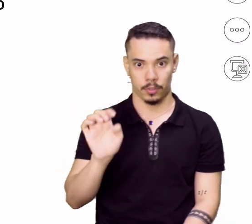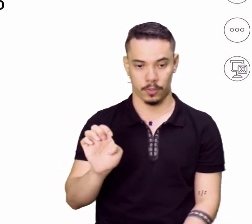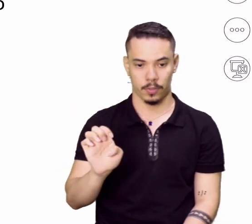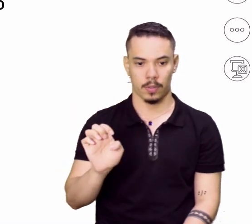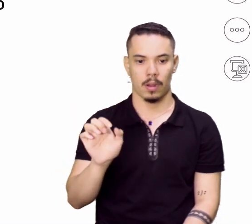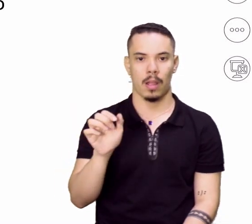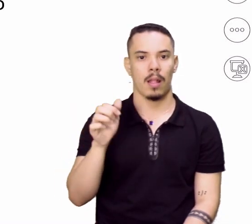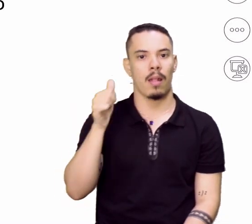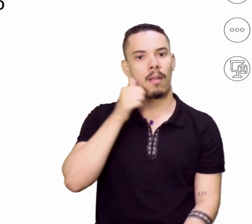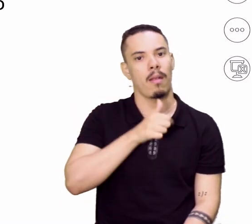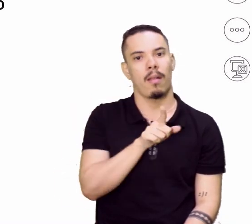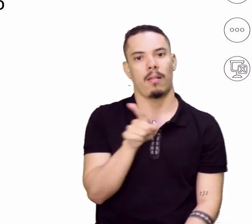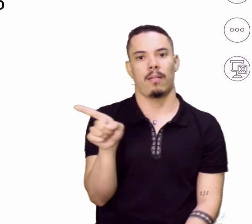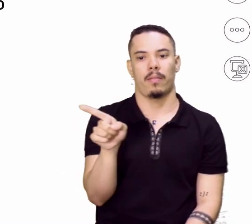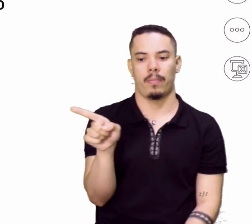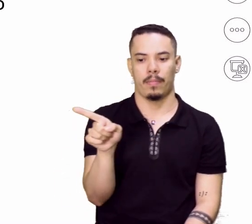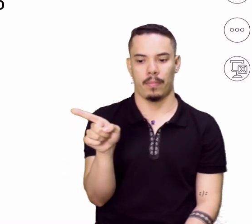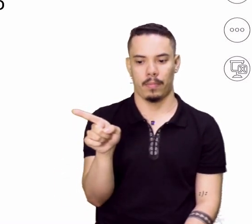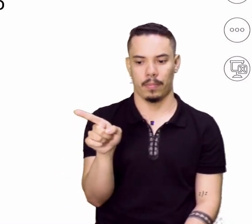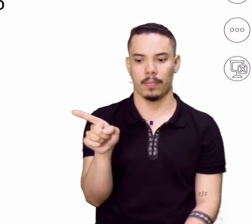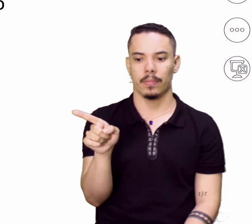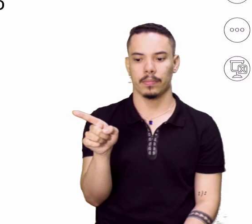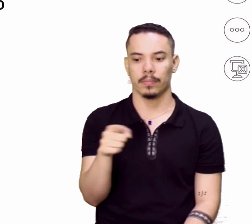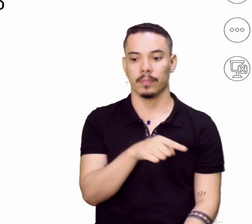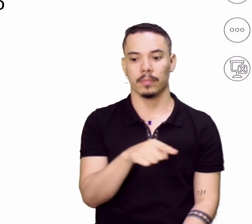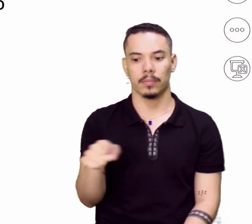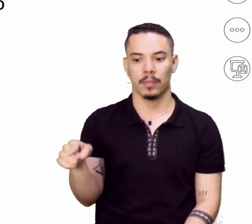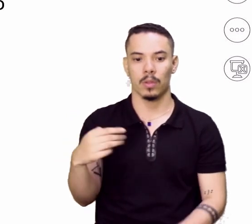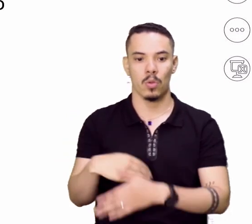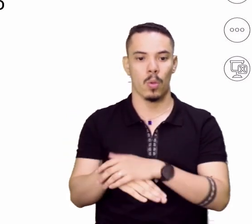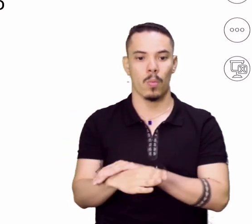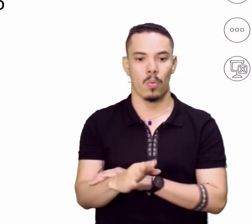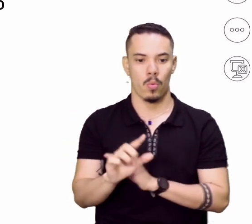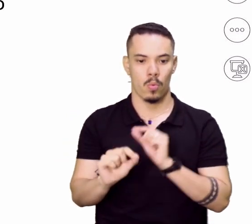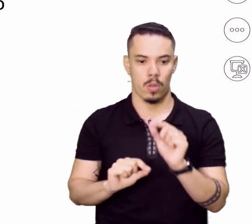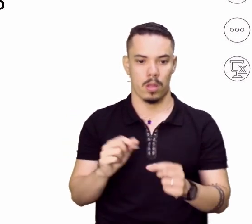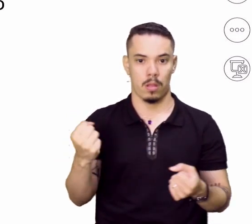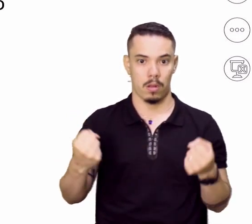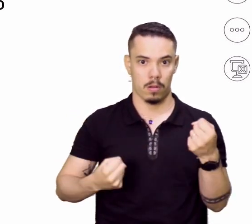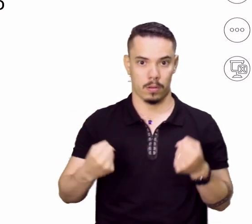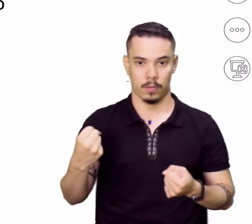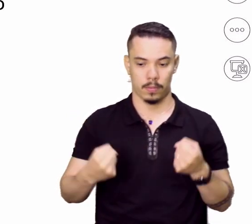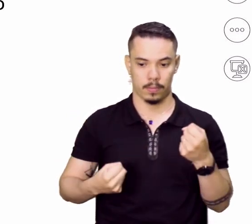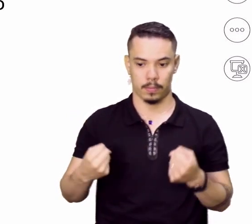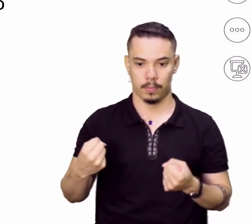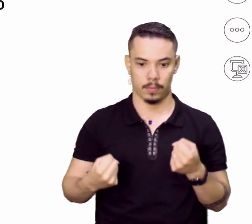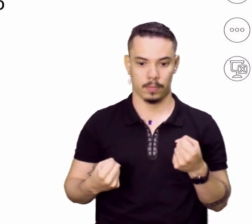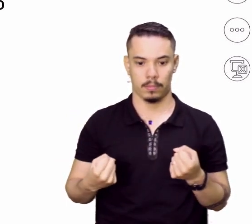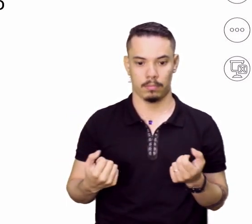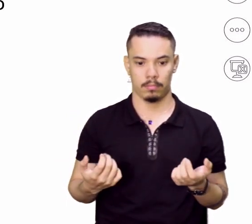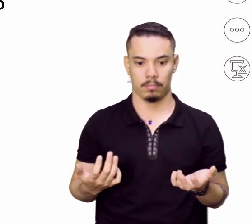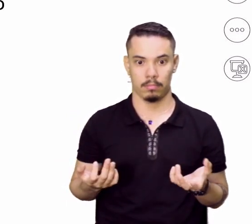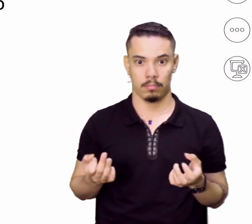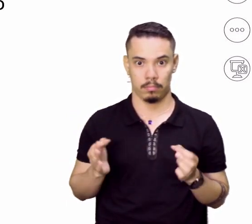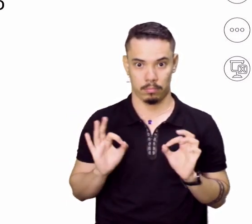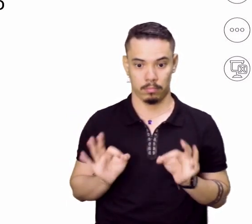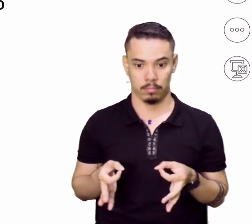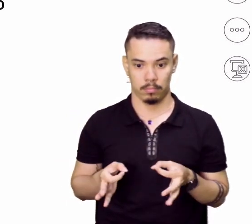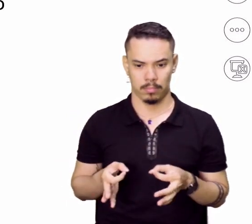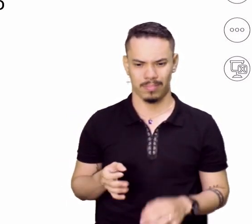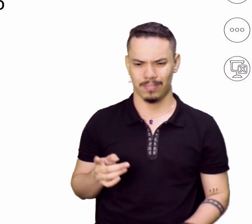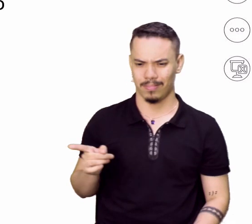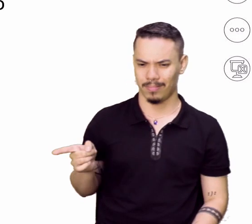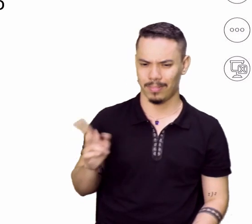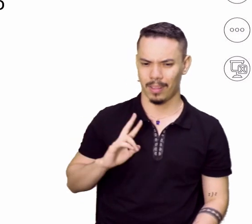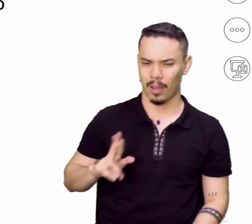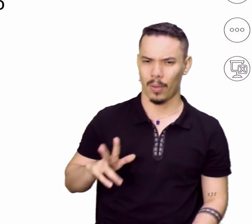ela é a Jean. Aqui o que você tem em comum? O carro e o carro. Ah, mas isso aqui não